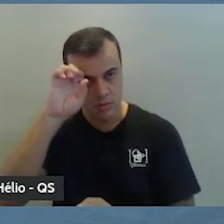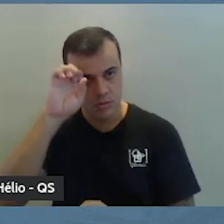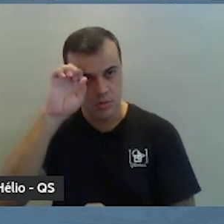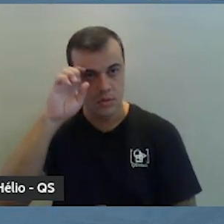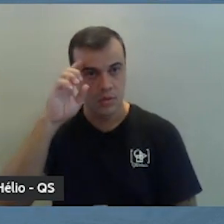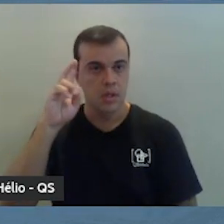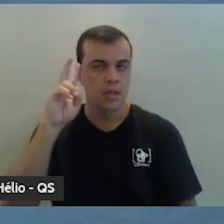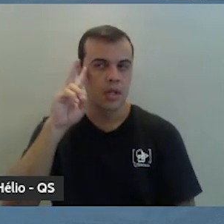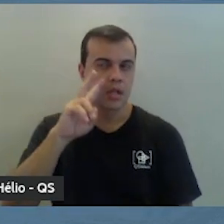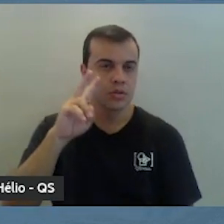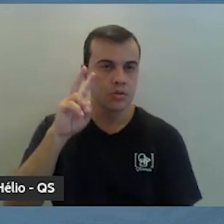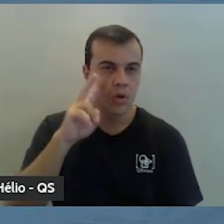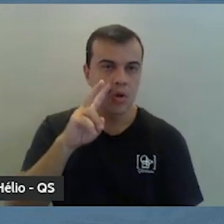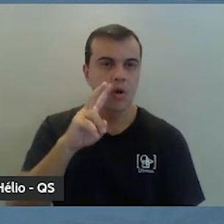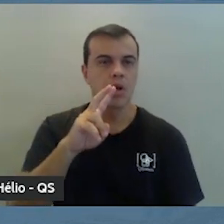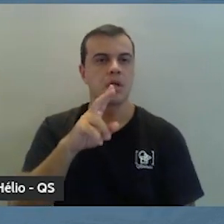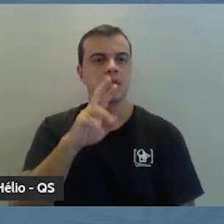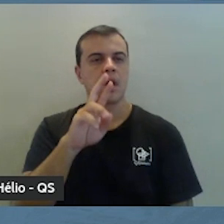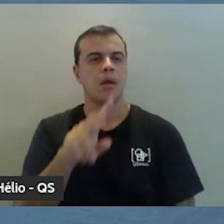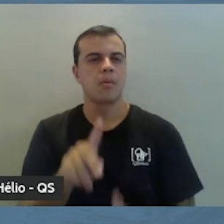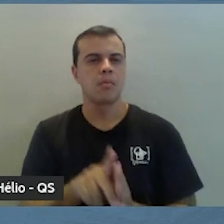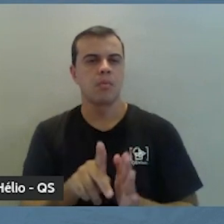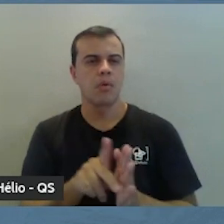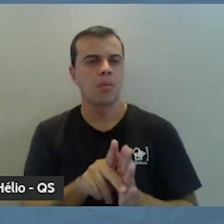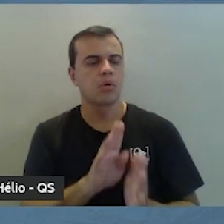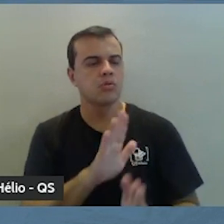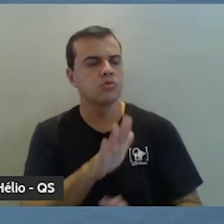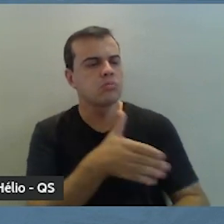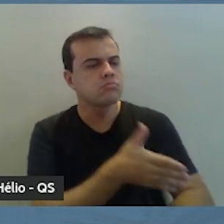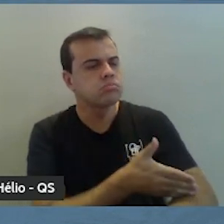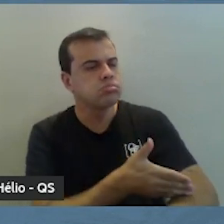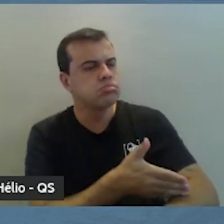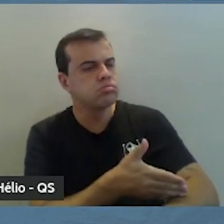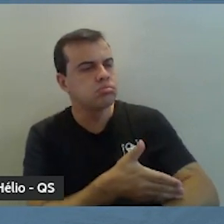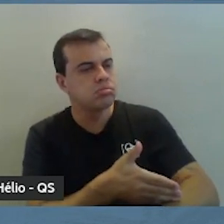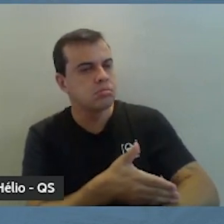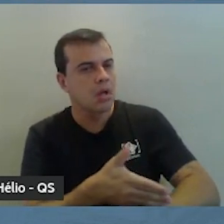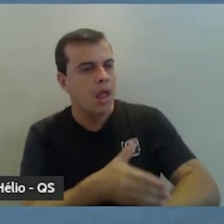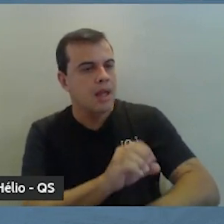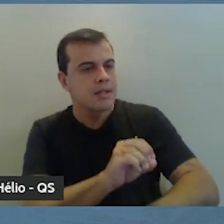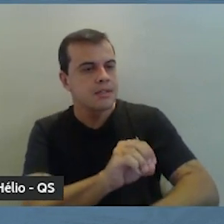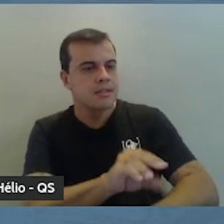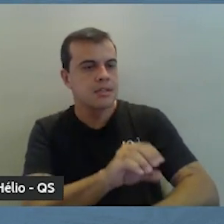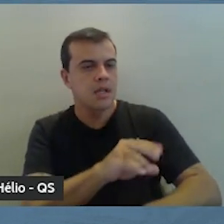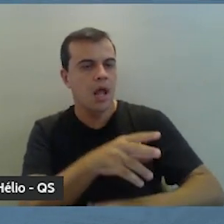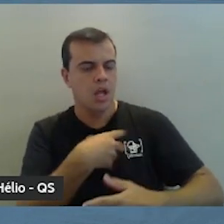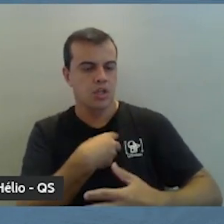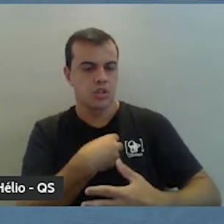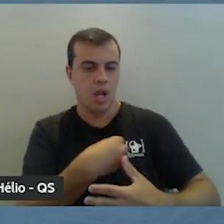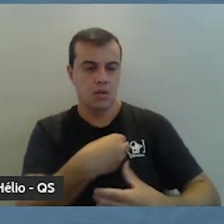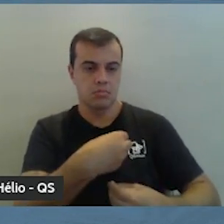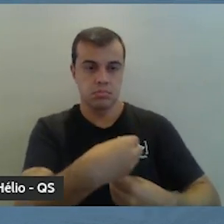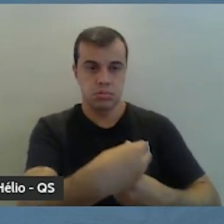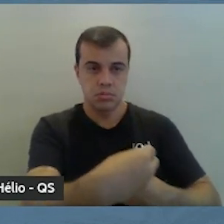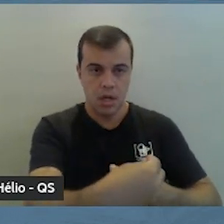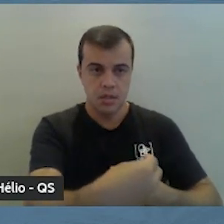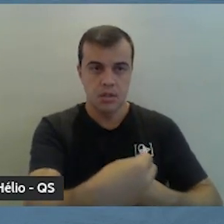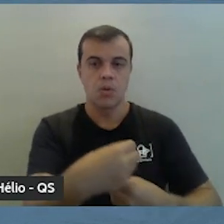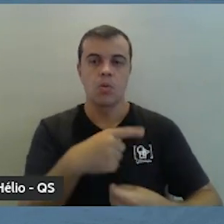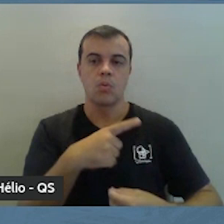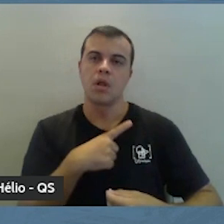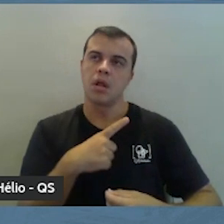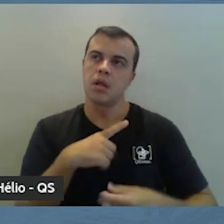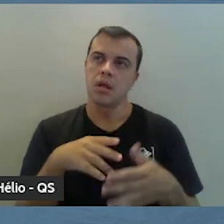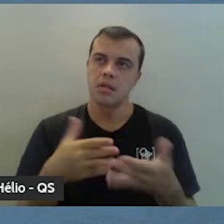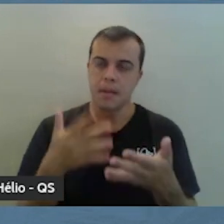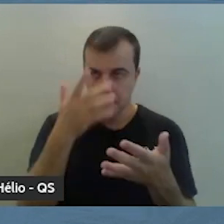de tradições ritualísticas, né? Exatamente, transmitidos de geração em geração. Isso não quer dizer que